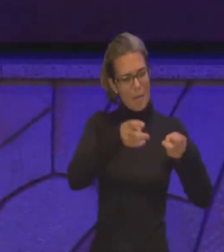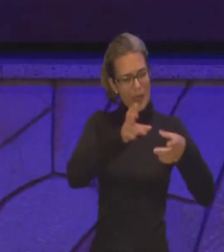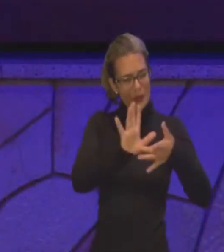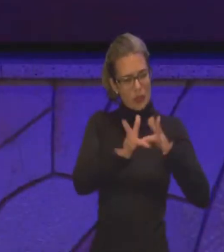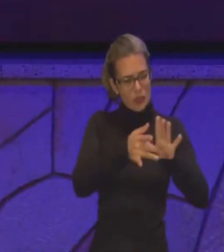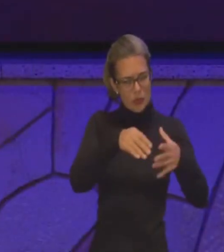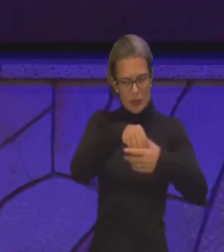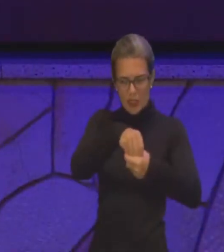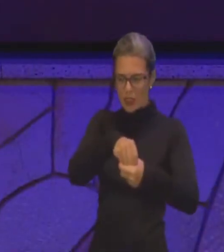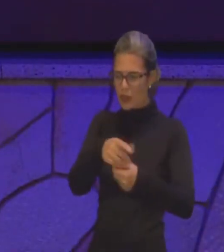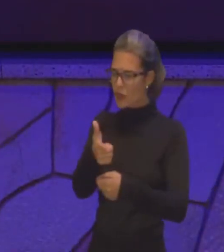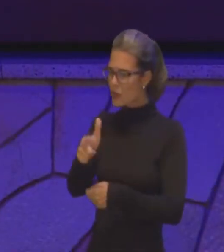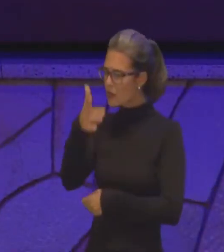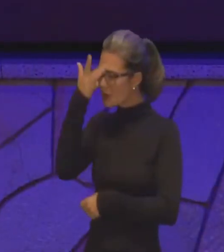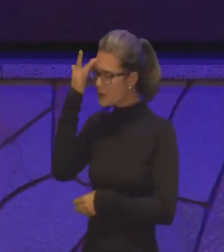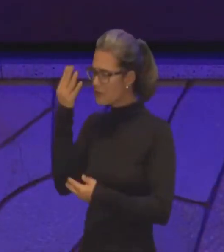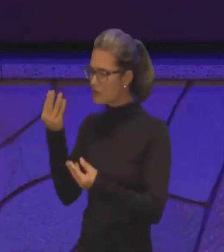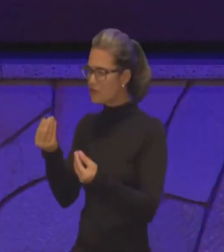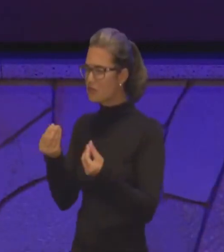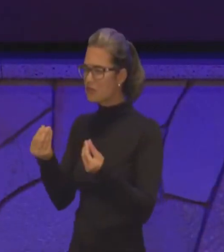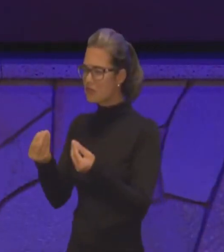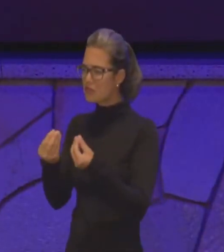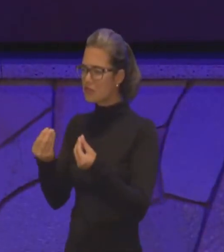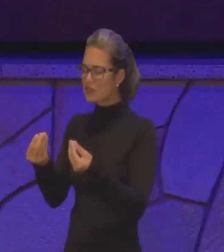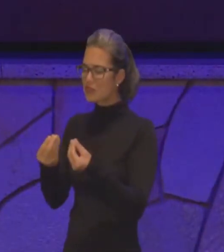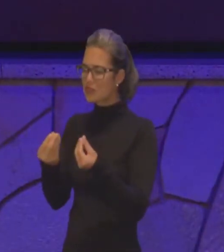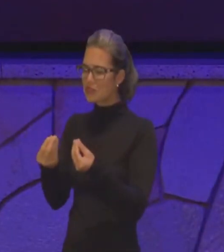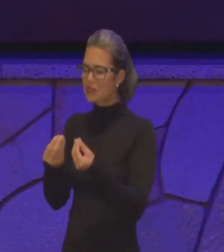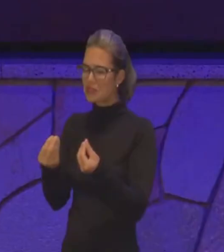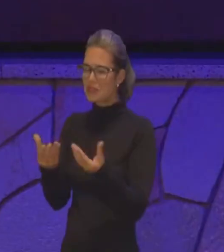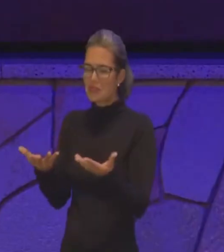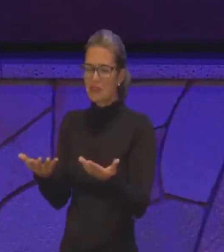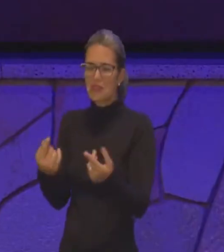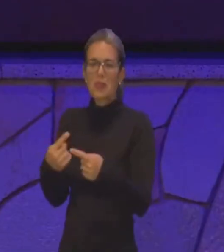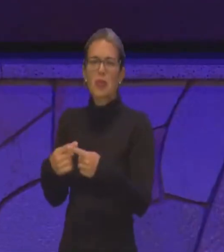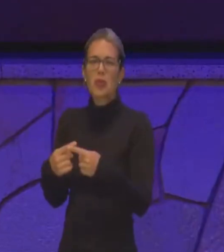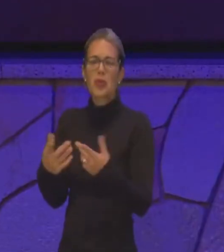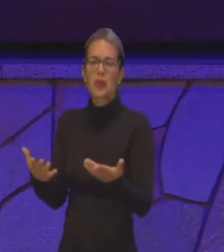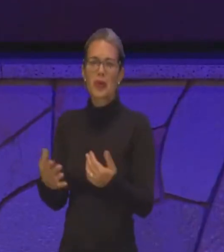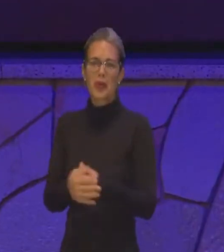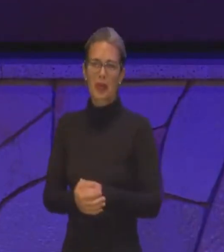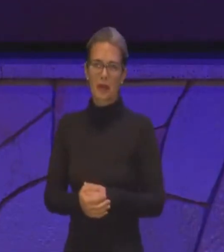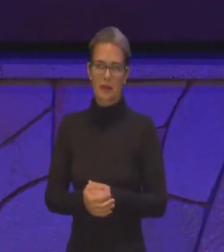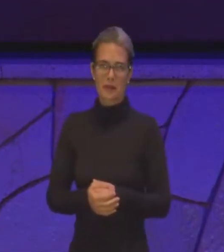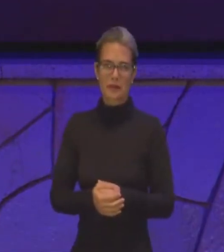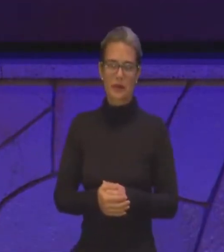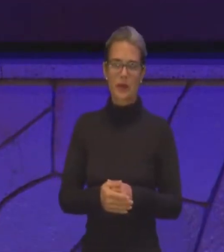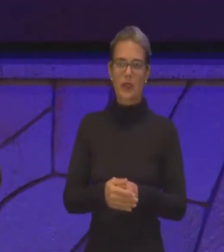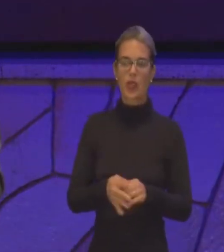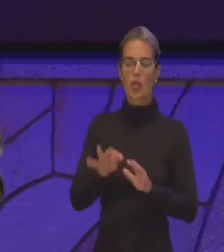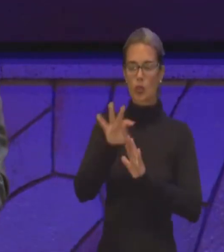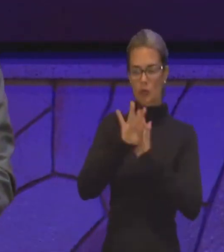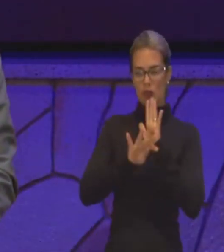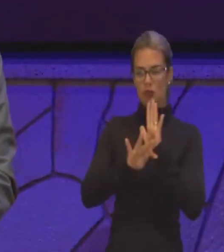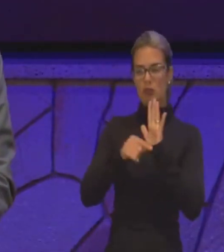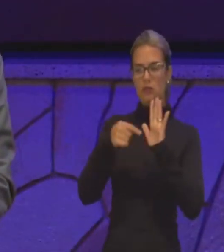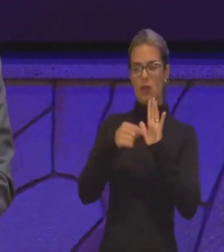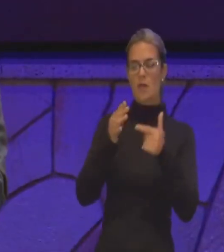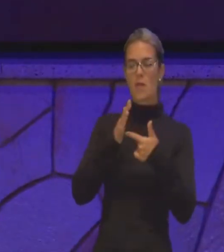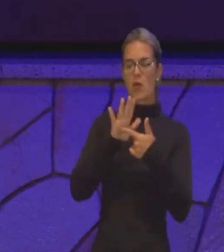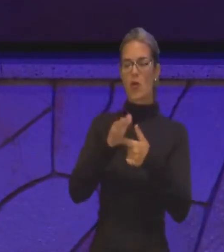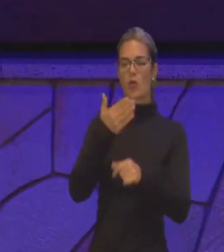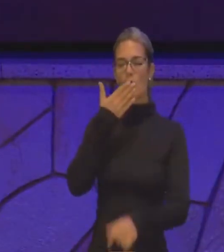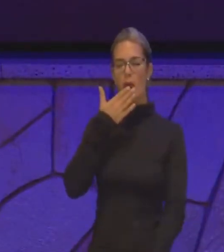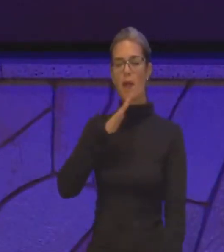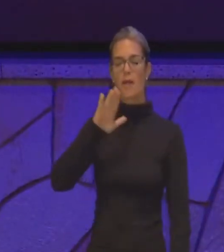outras parece ser tão distante? Quando olhamos para o texto, vemos que esta promessa,